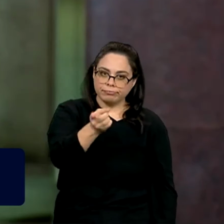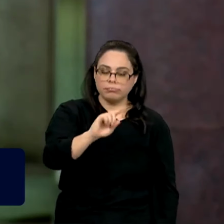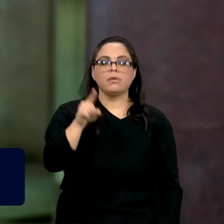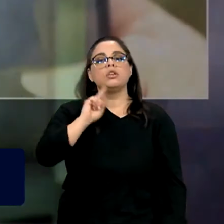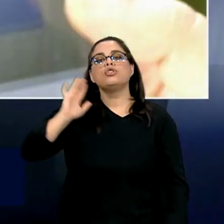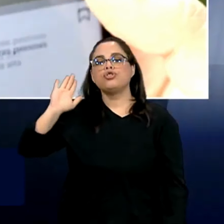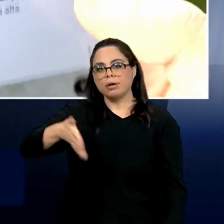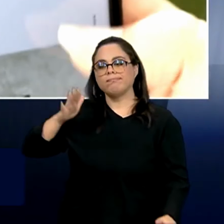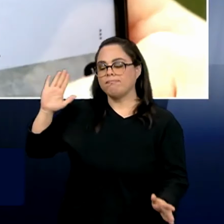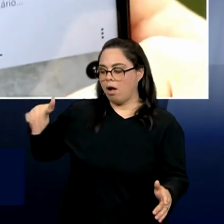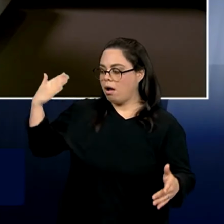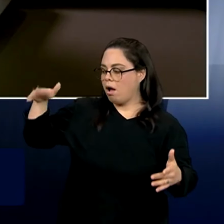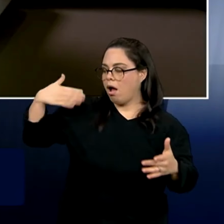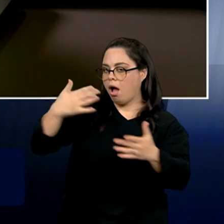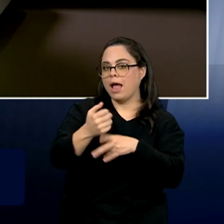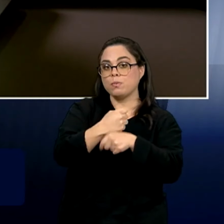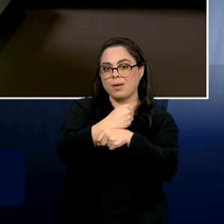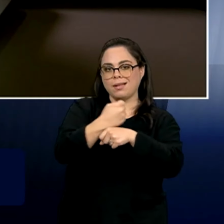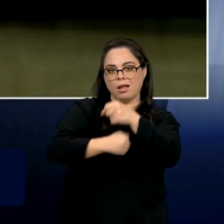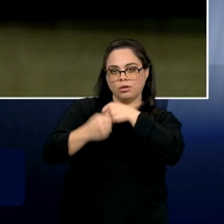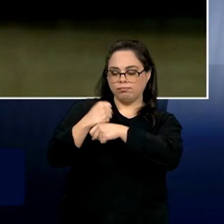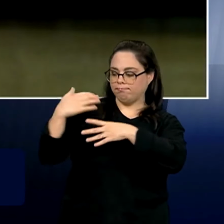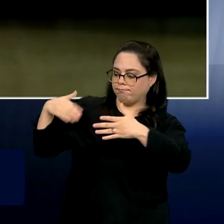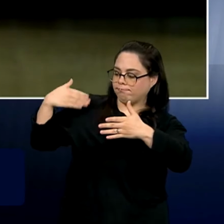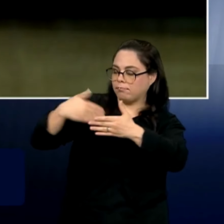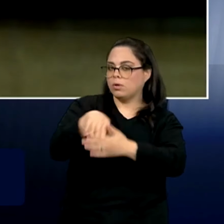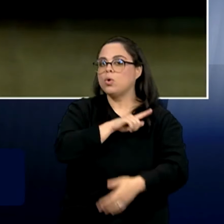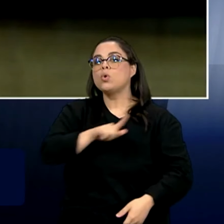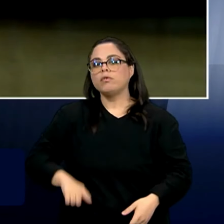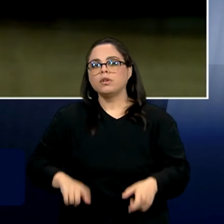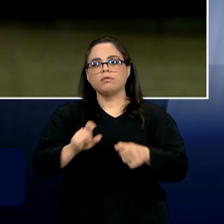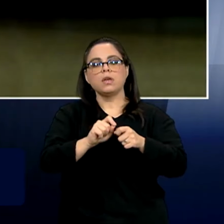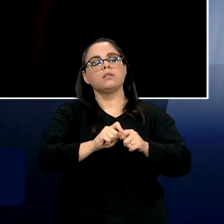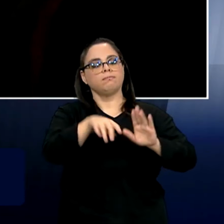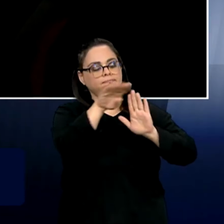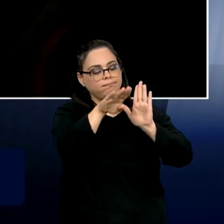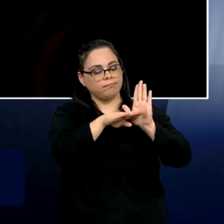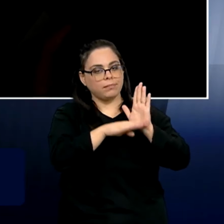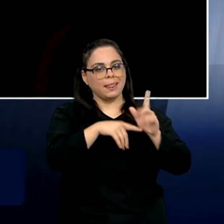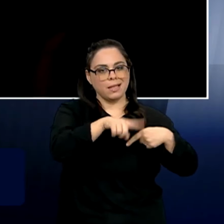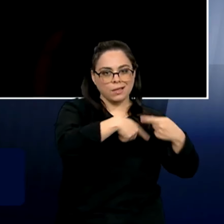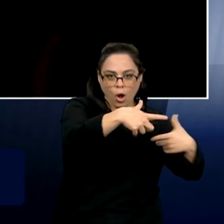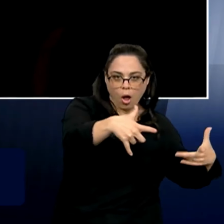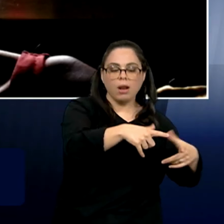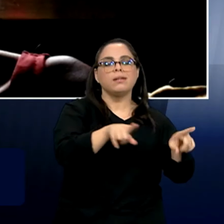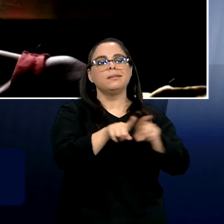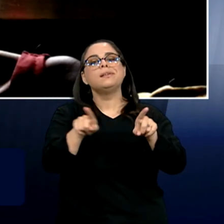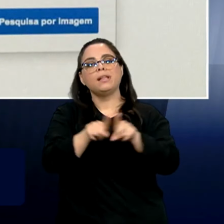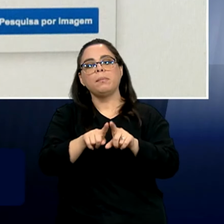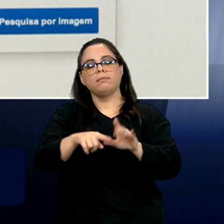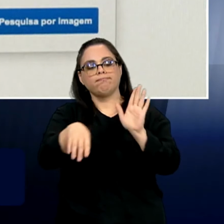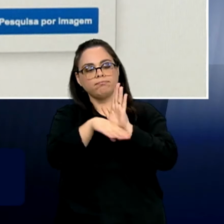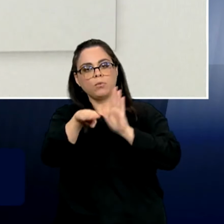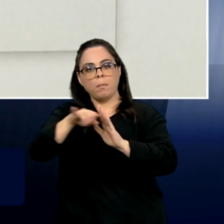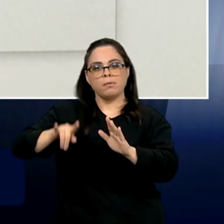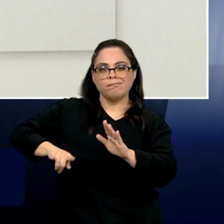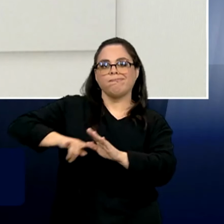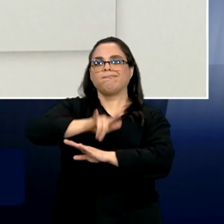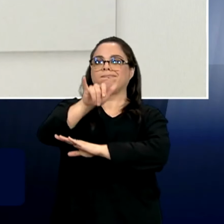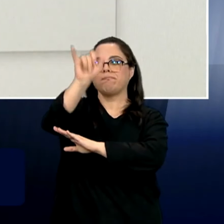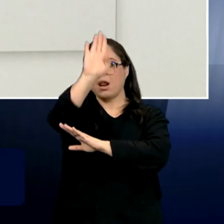vem acontecendo desde o ano passado, né, quando o governo lançou o programa Desenrola e agora, mais recentemente, com o programa